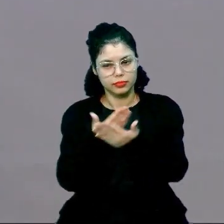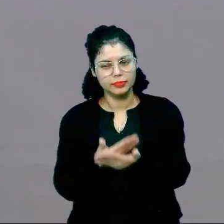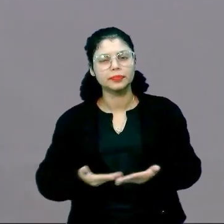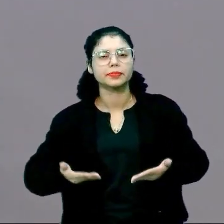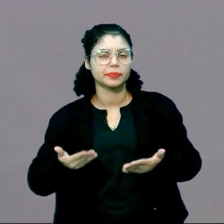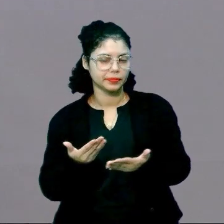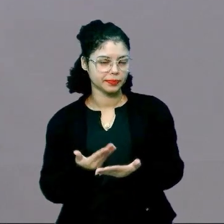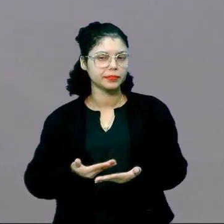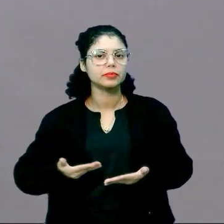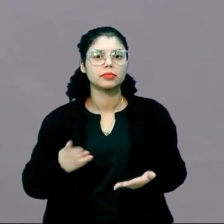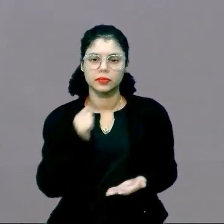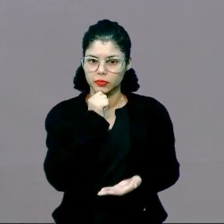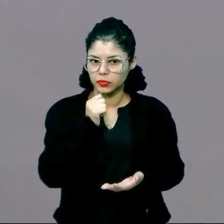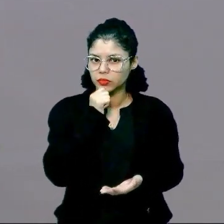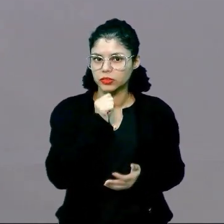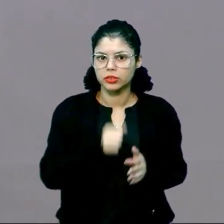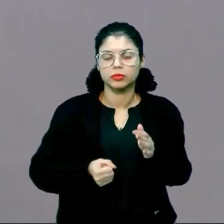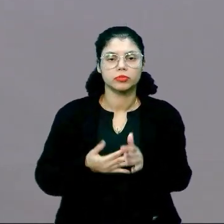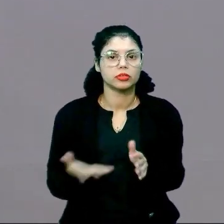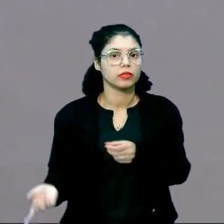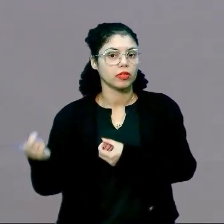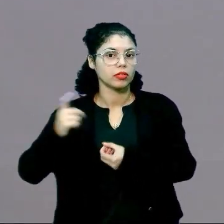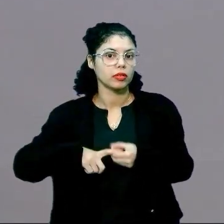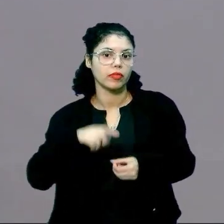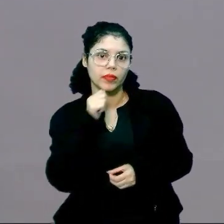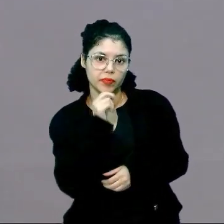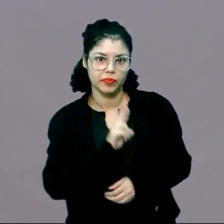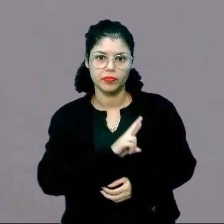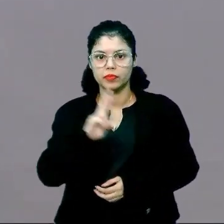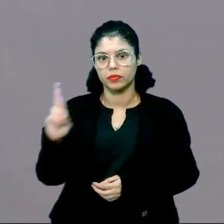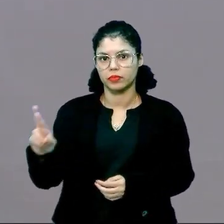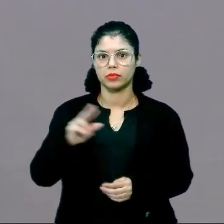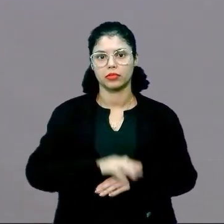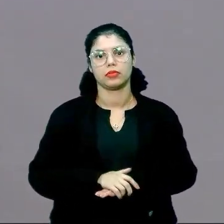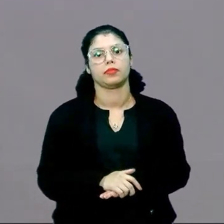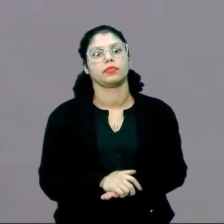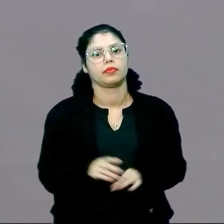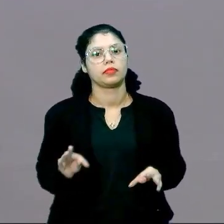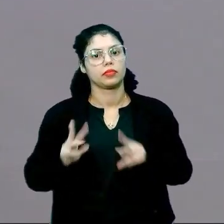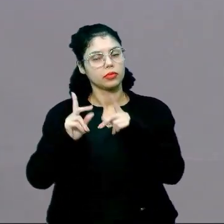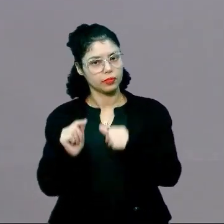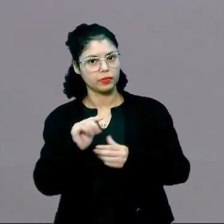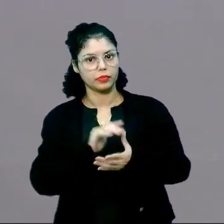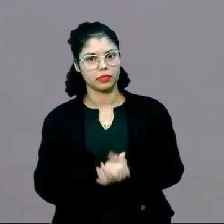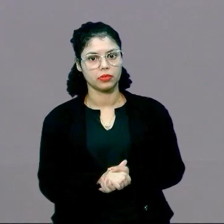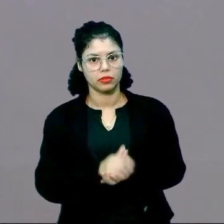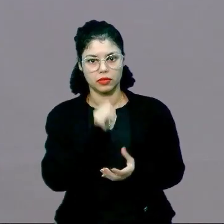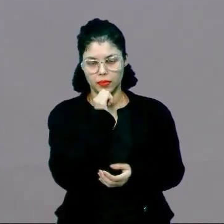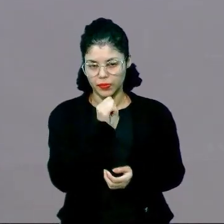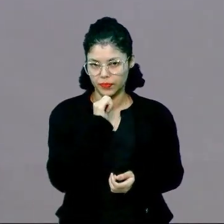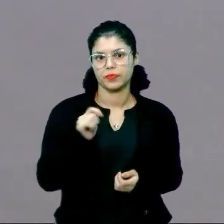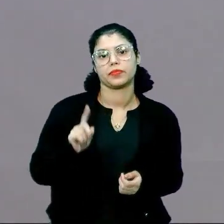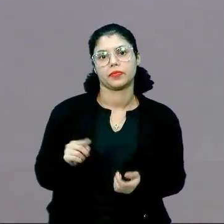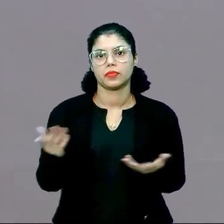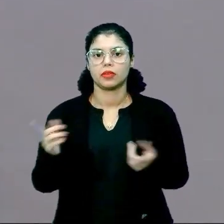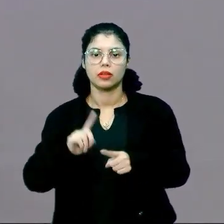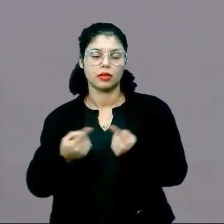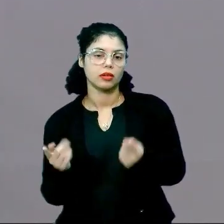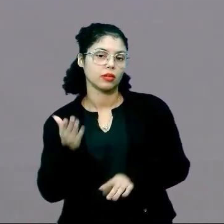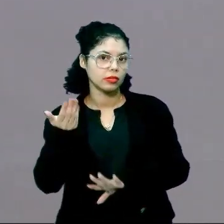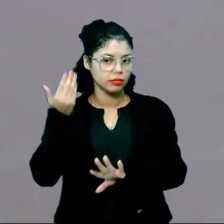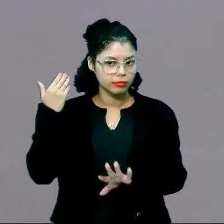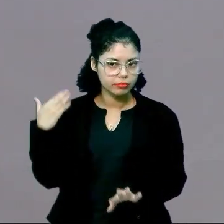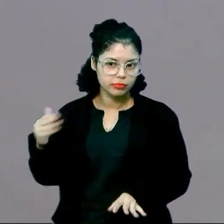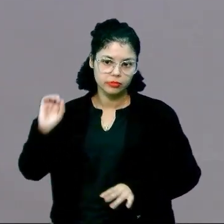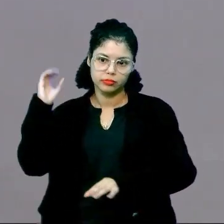uma sociedade que ainda era muito voltada para essa questão religiosa e tudo mais, ainda hoje é, mas naquele